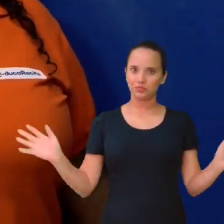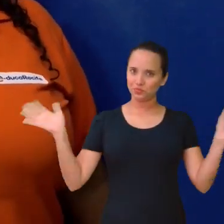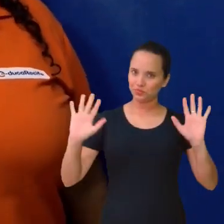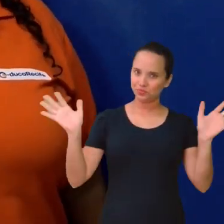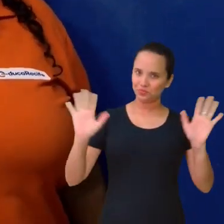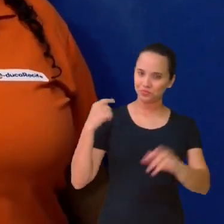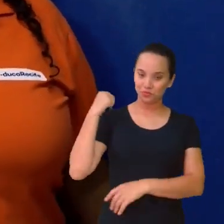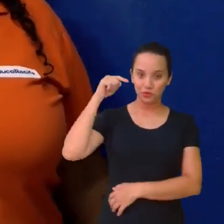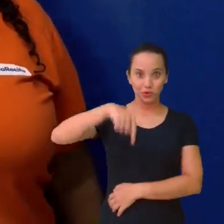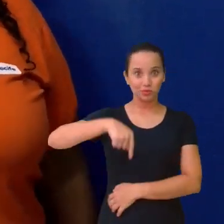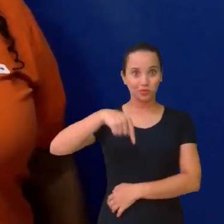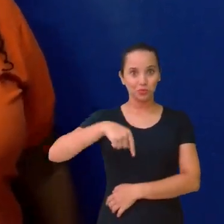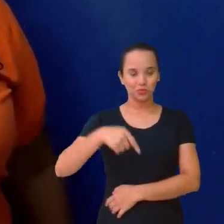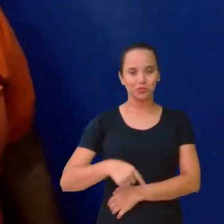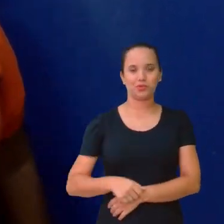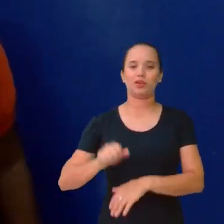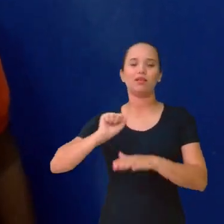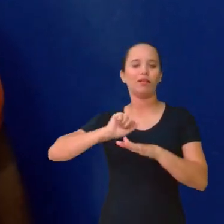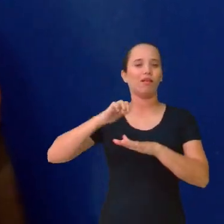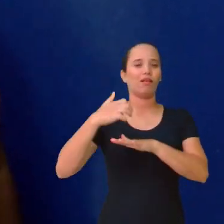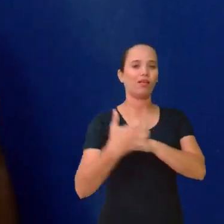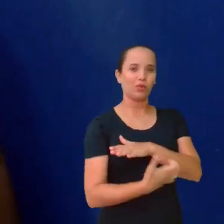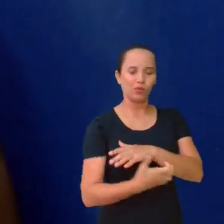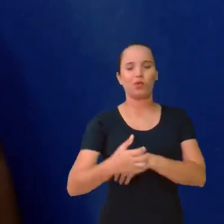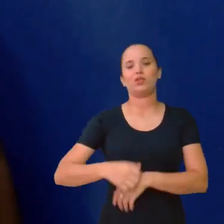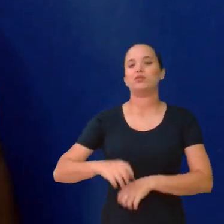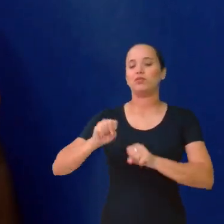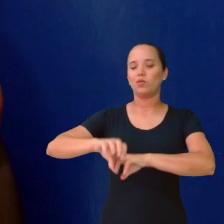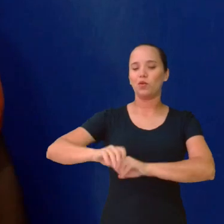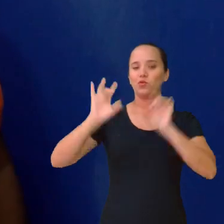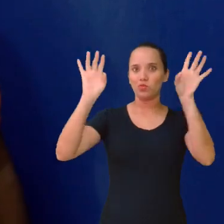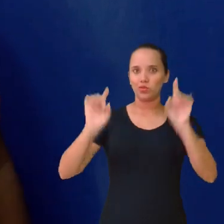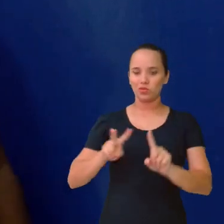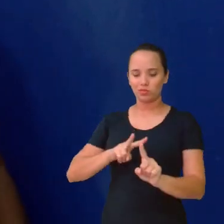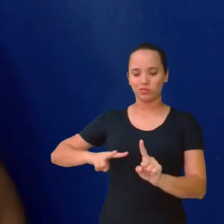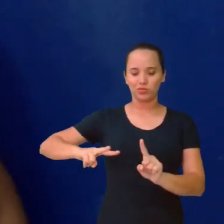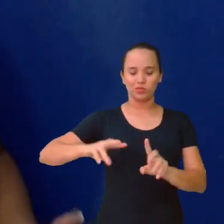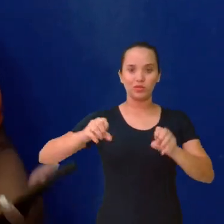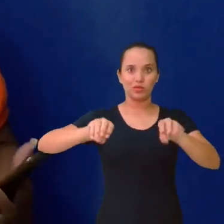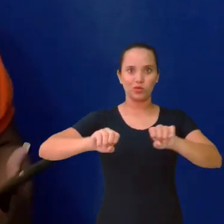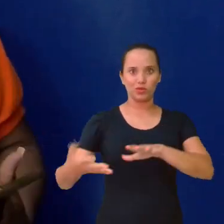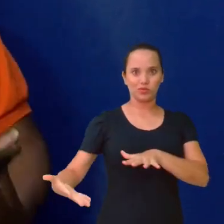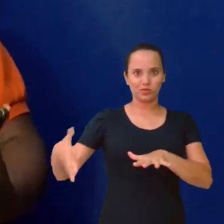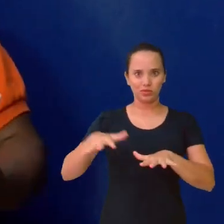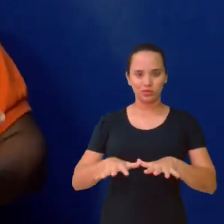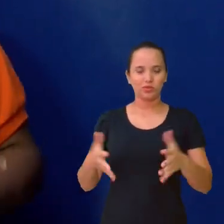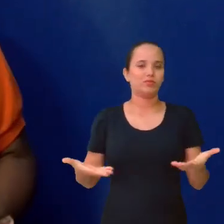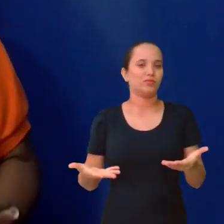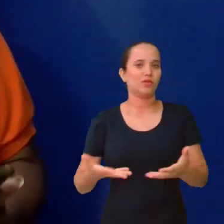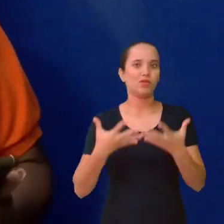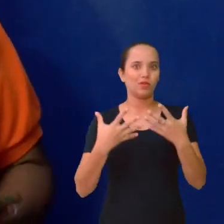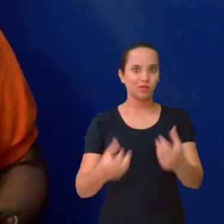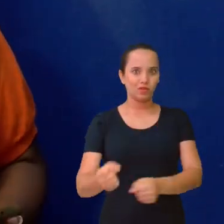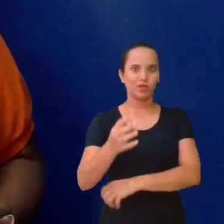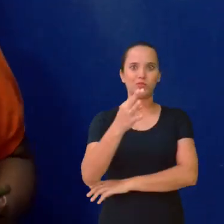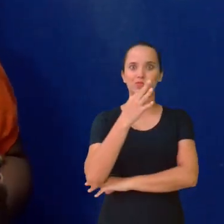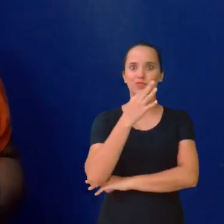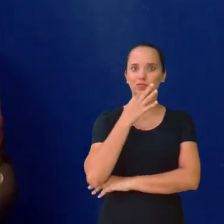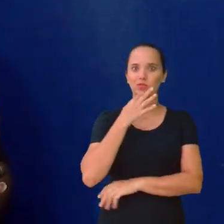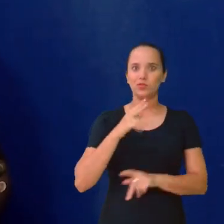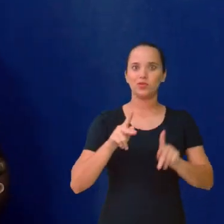Olá, estamos aqui, Educação Especial, na perspectiva da educação inclusiva. Agora vamos conhecer um